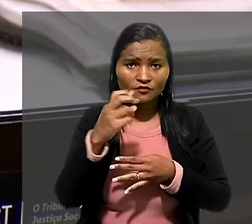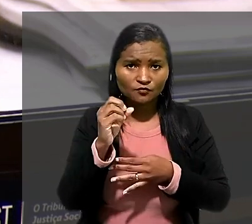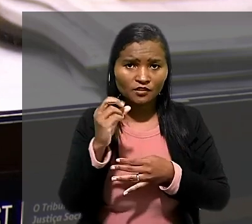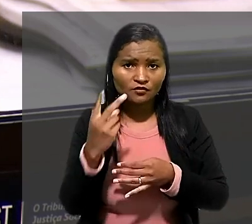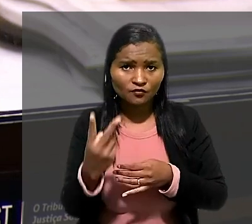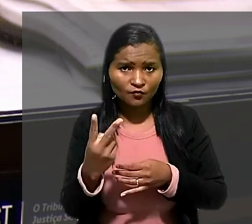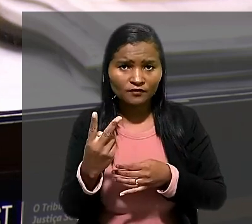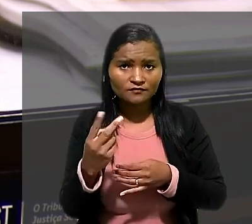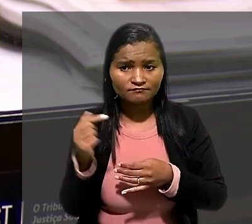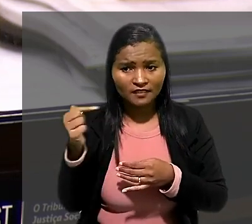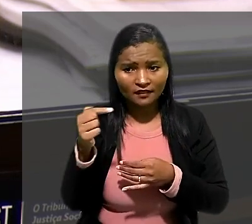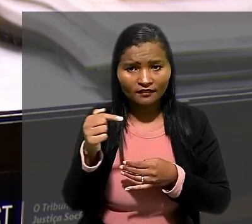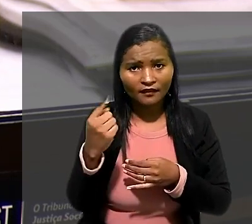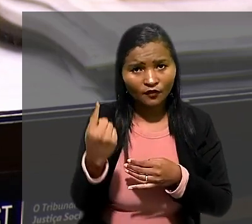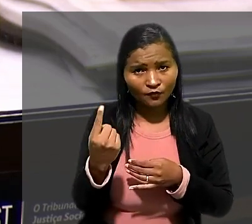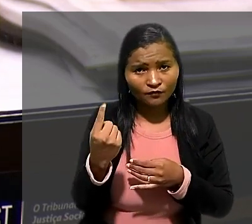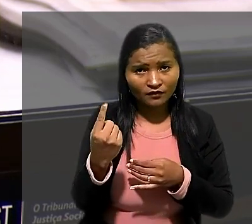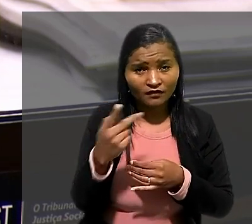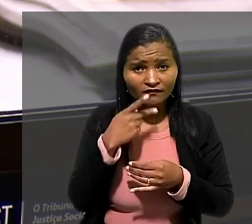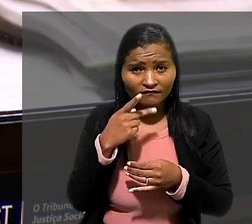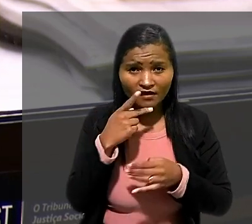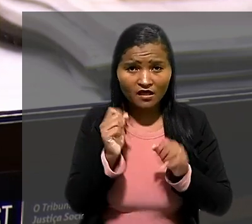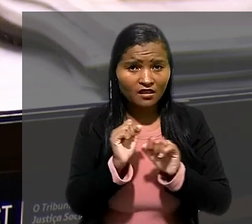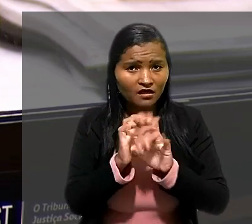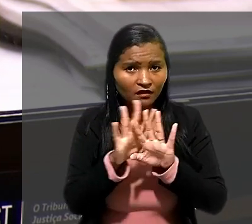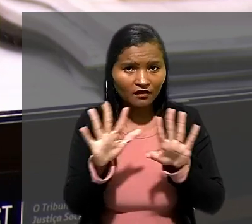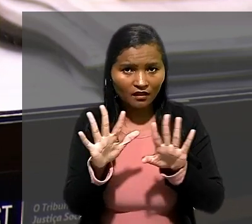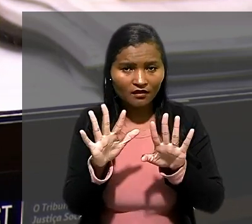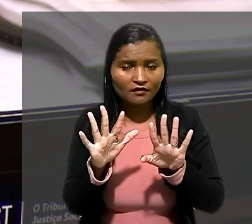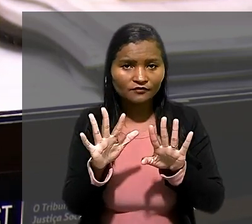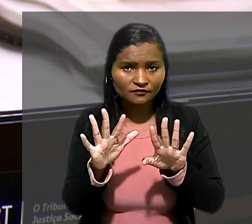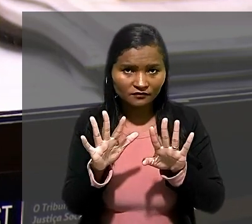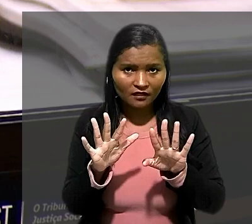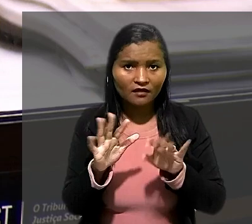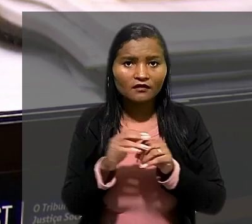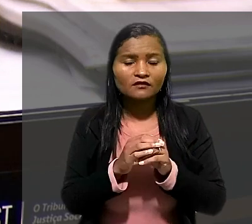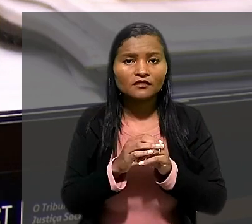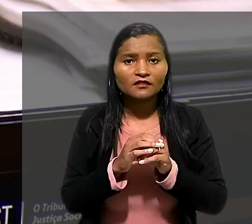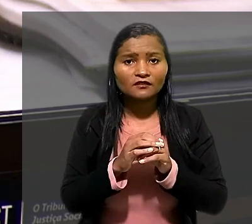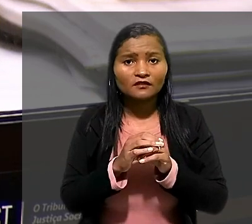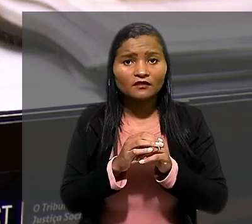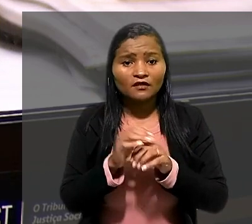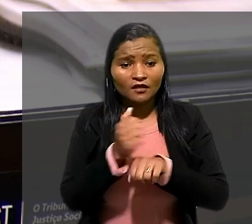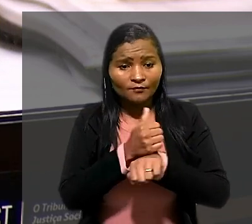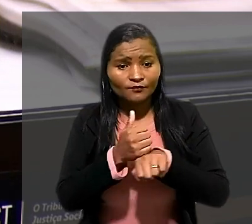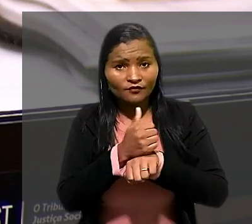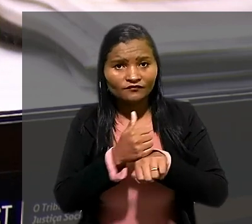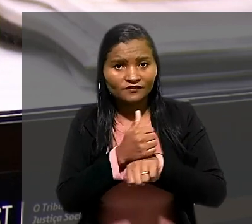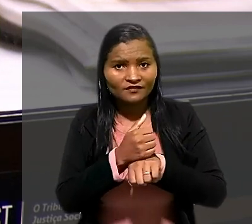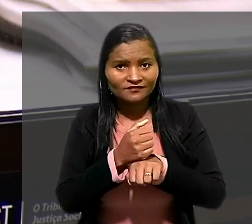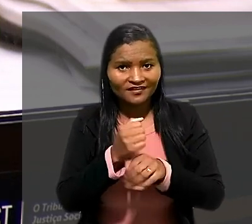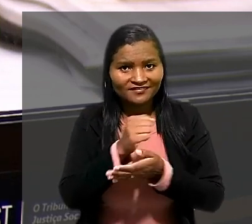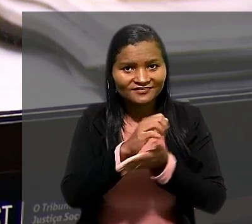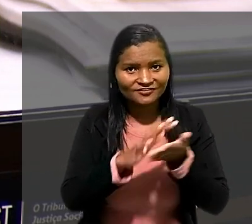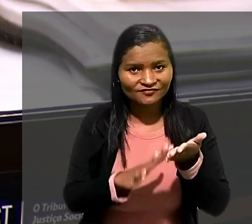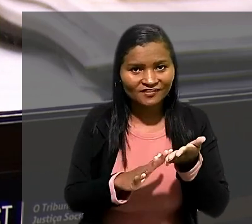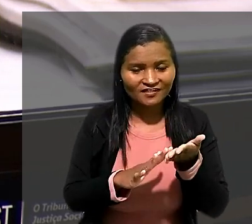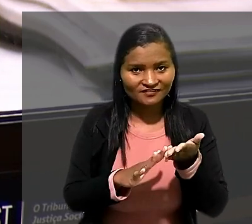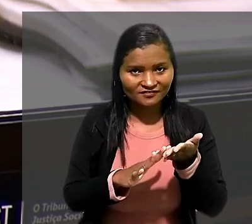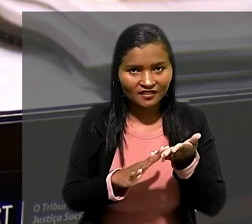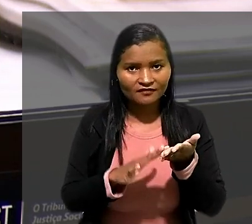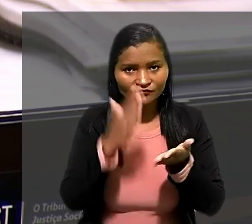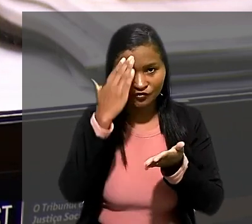1, que diz claramente que a configuração ou não de exercício da função de confiança a que